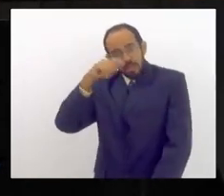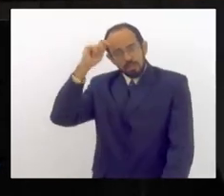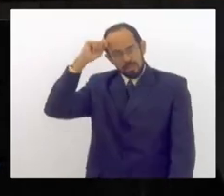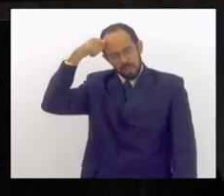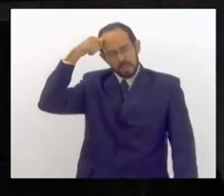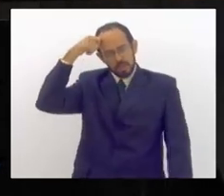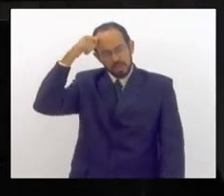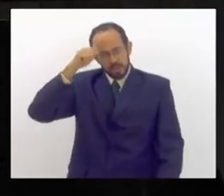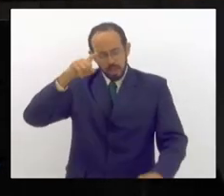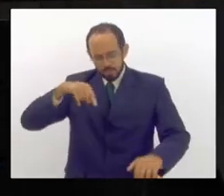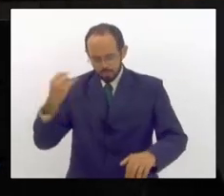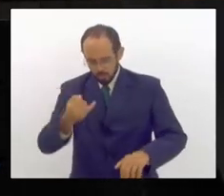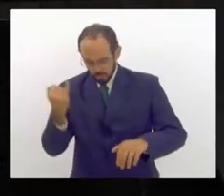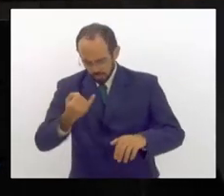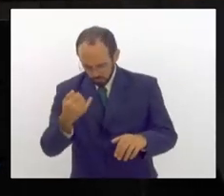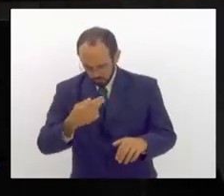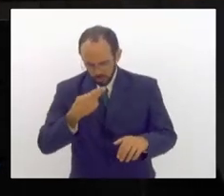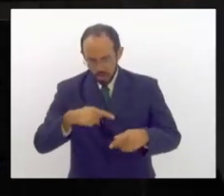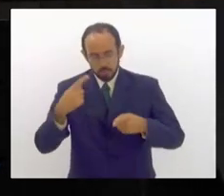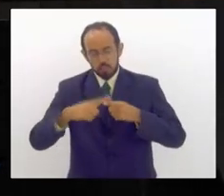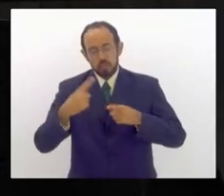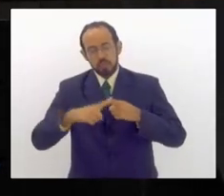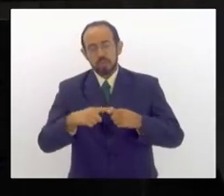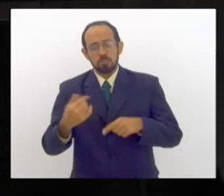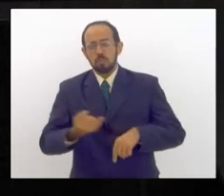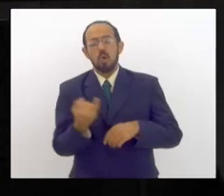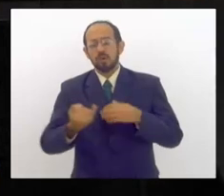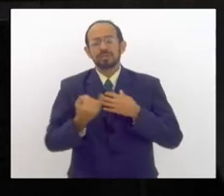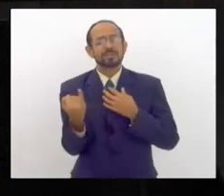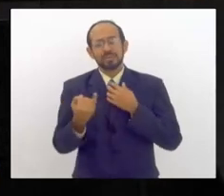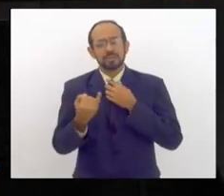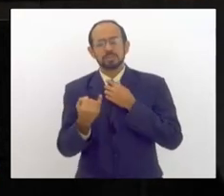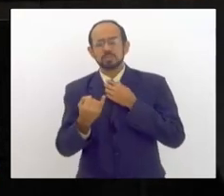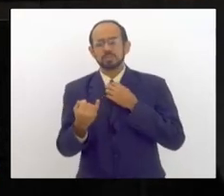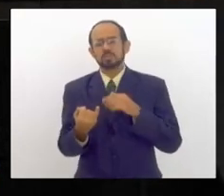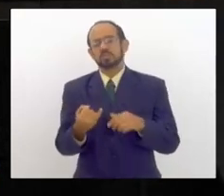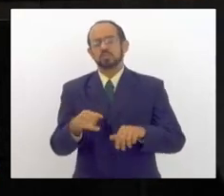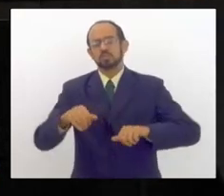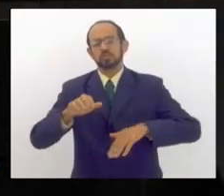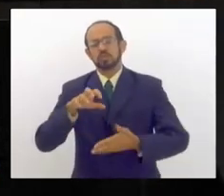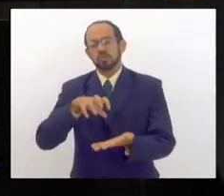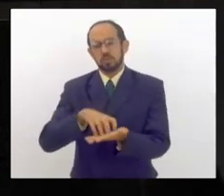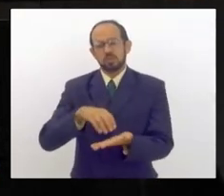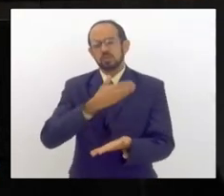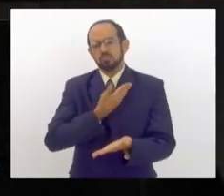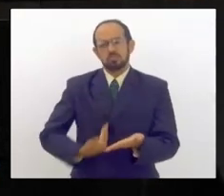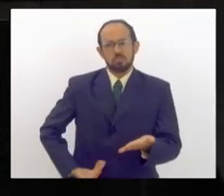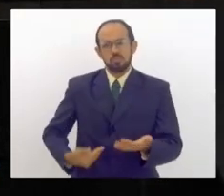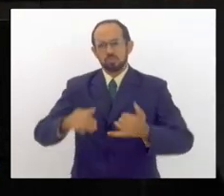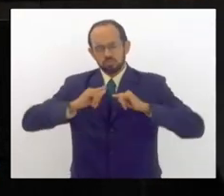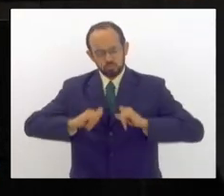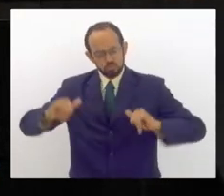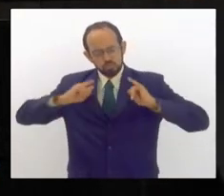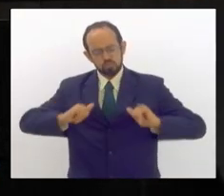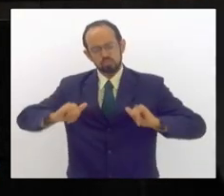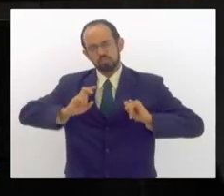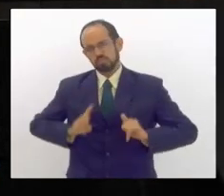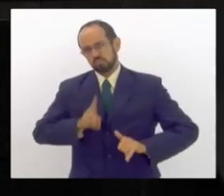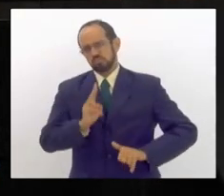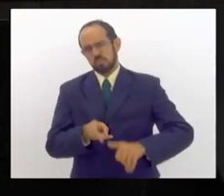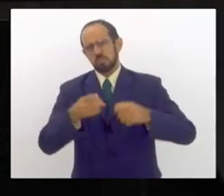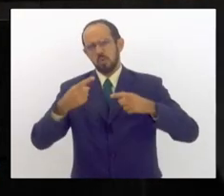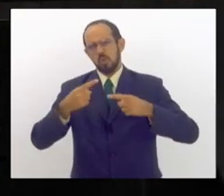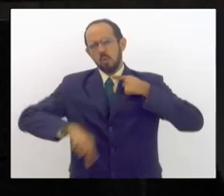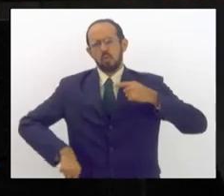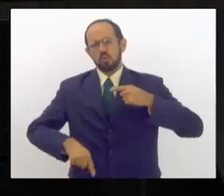que é fundamental que os órgãos públicos façam campanhas permanentes contra o assédio.